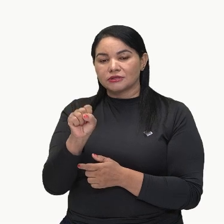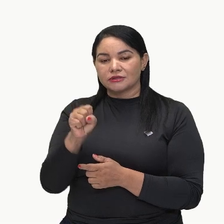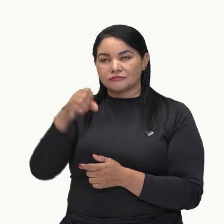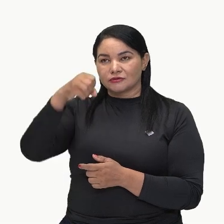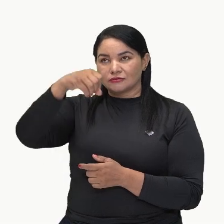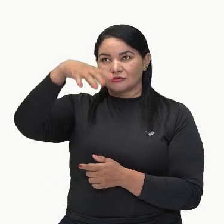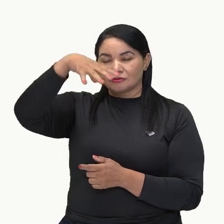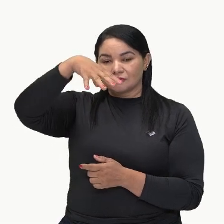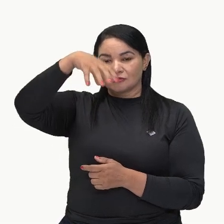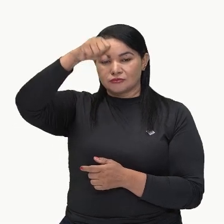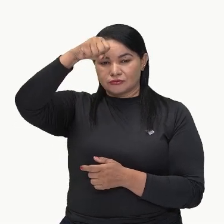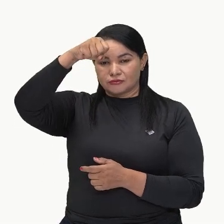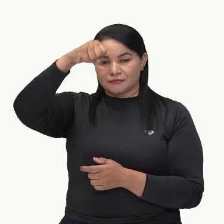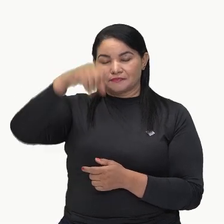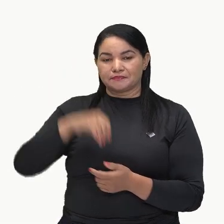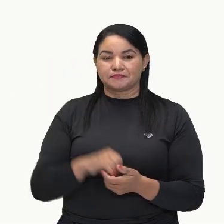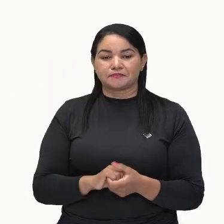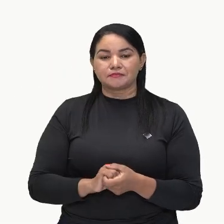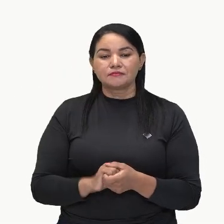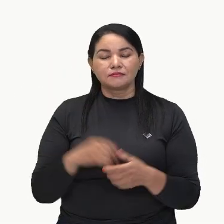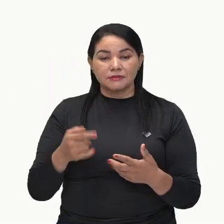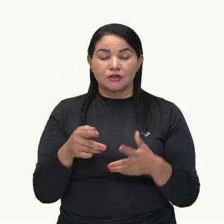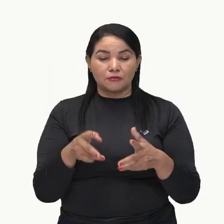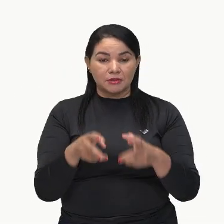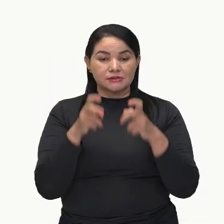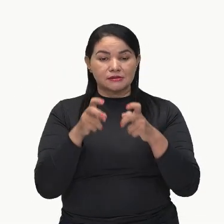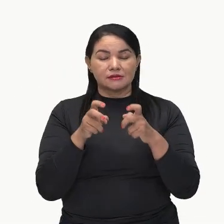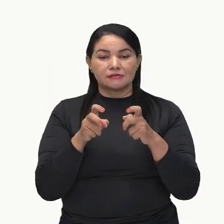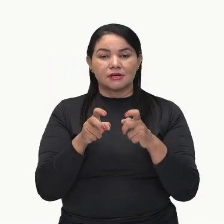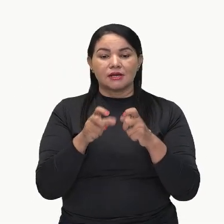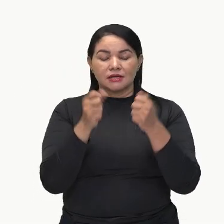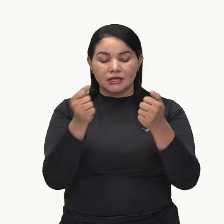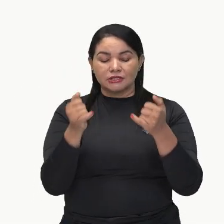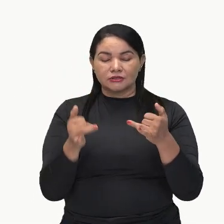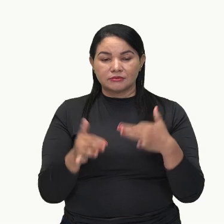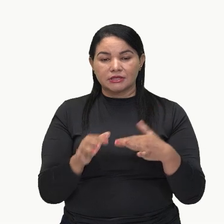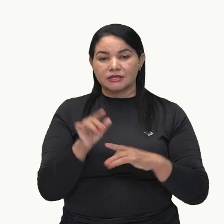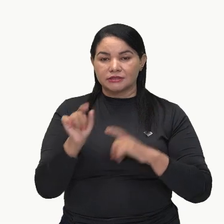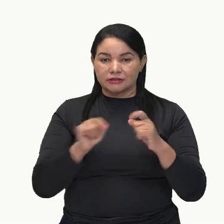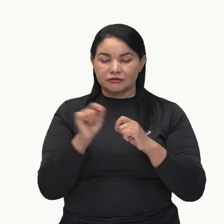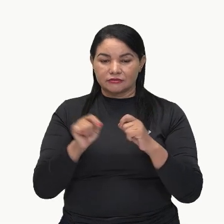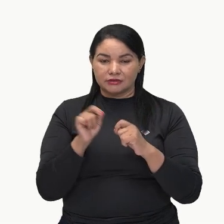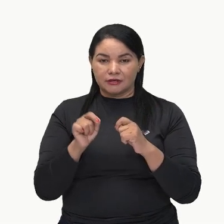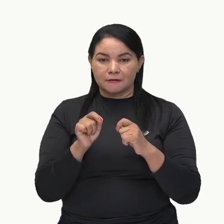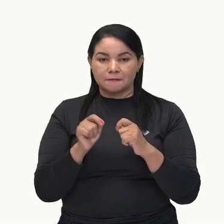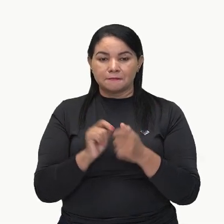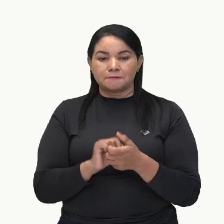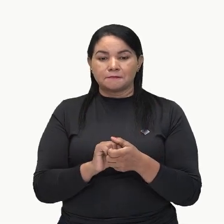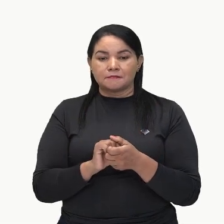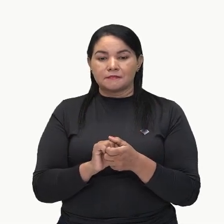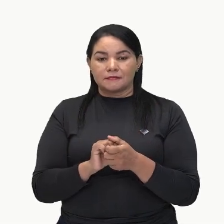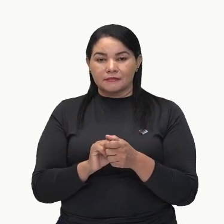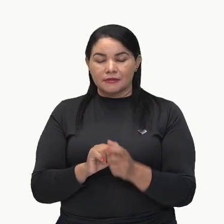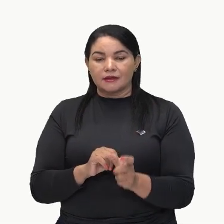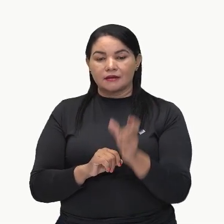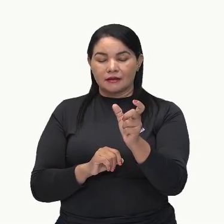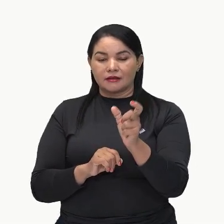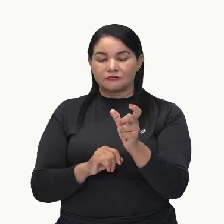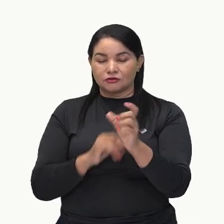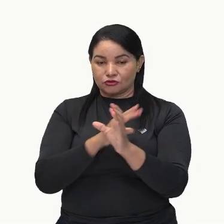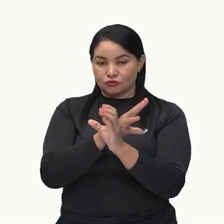apagadas, tá? E aí nota que essa explicação é introduzida pela conjunção